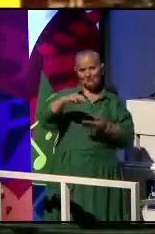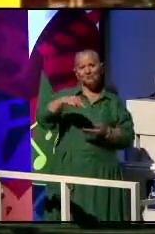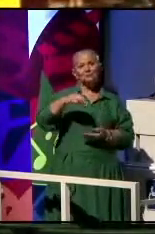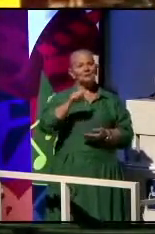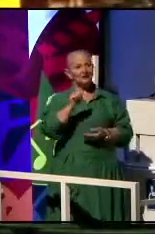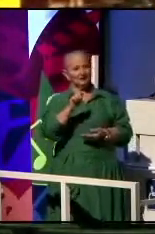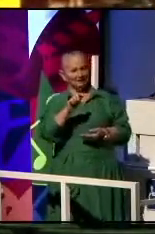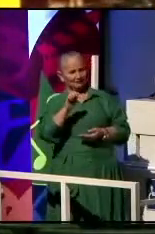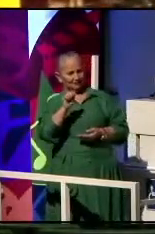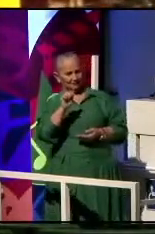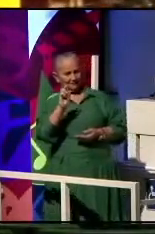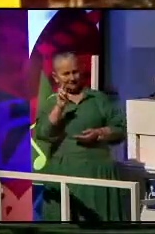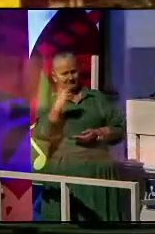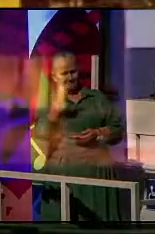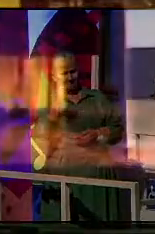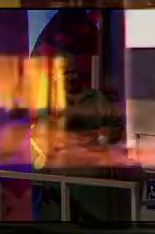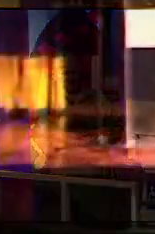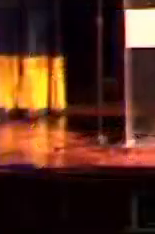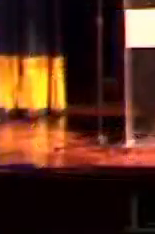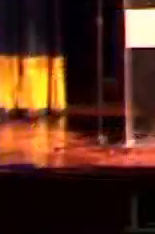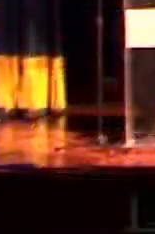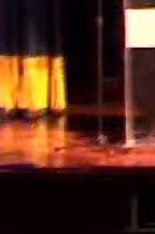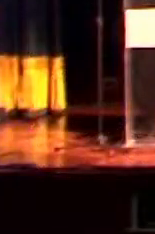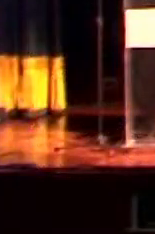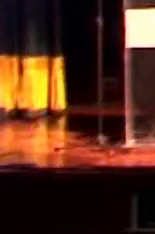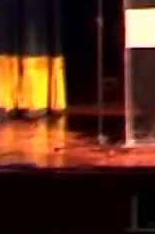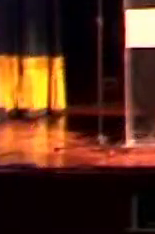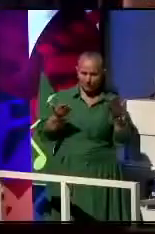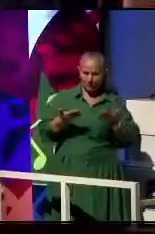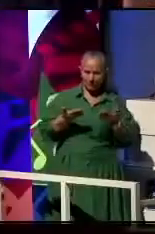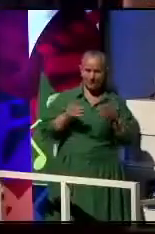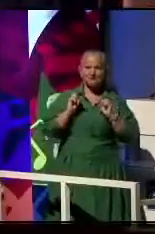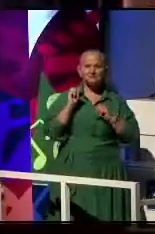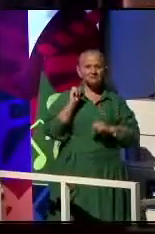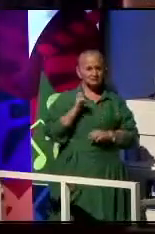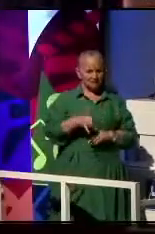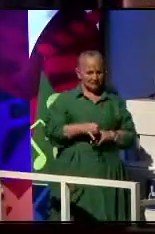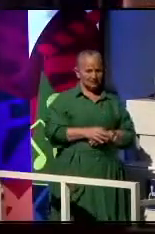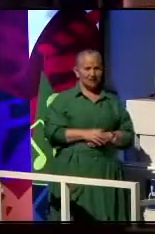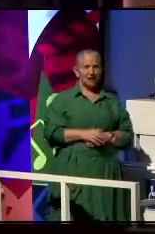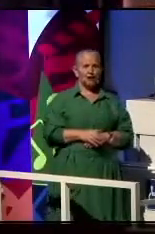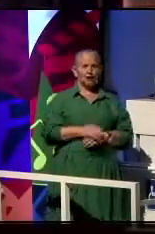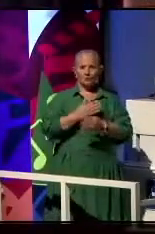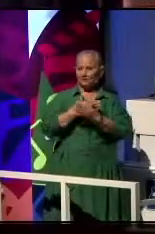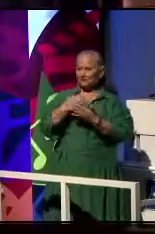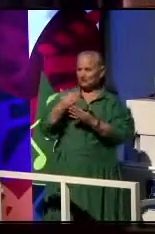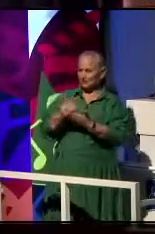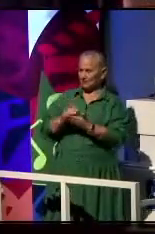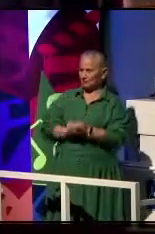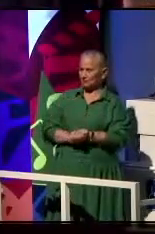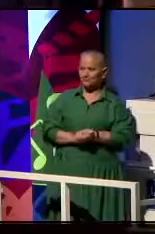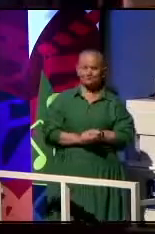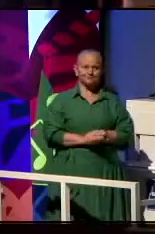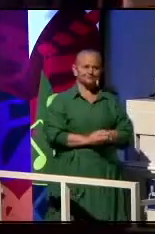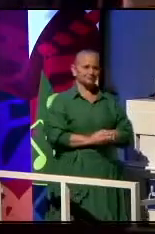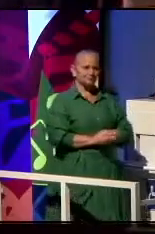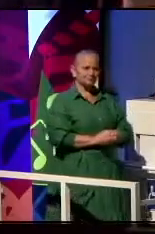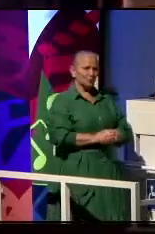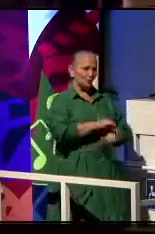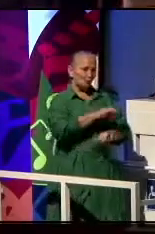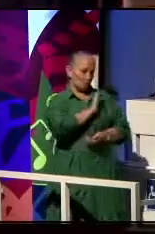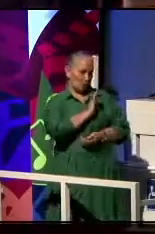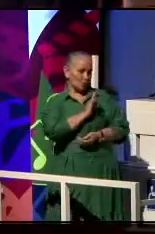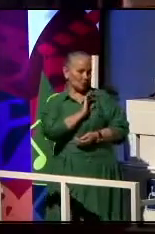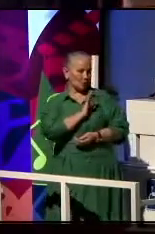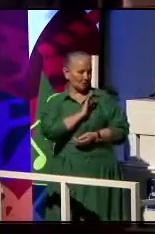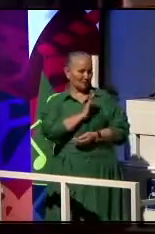Maganha. Maestro Marcelo Maganha deixa o palco. Para o mundo. O apresentador é alto,